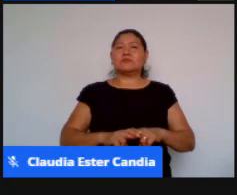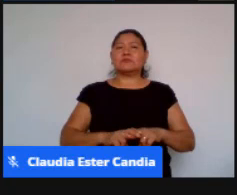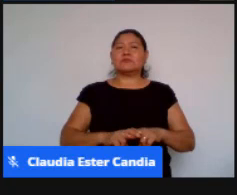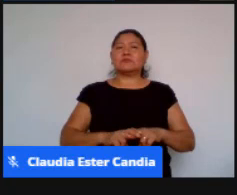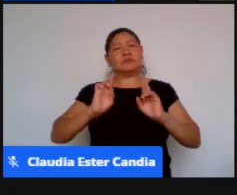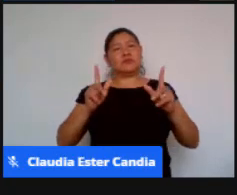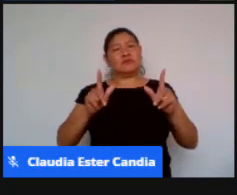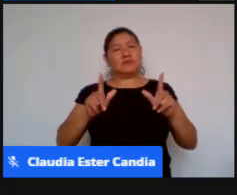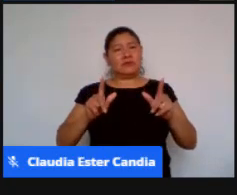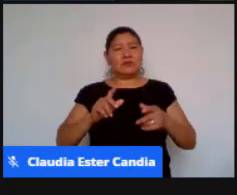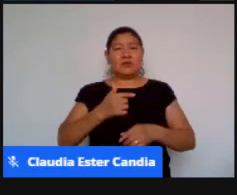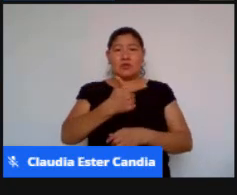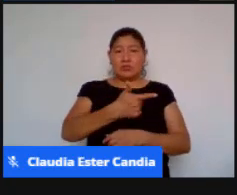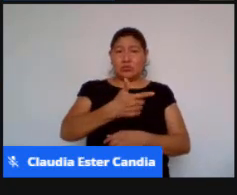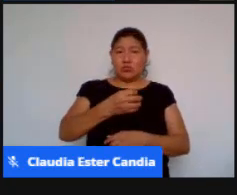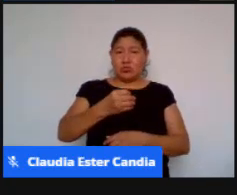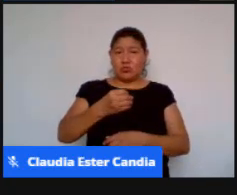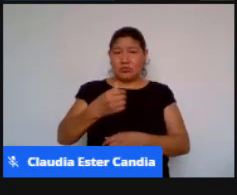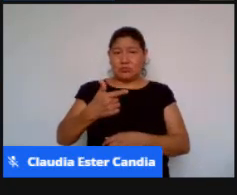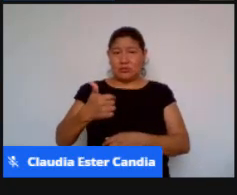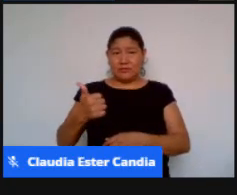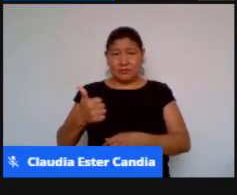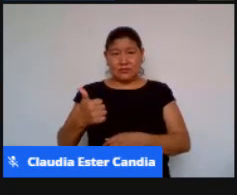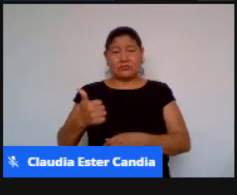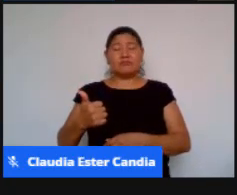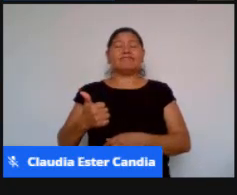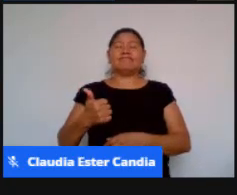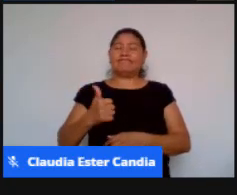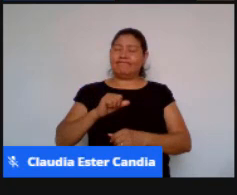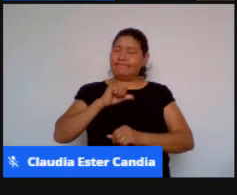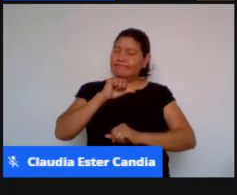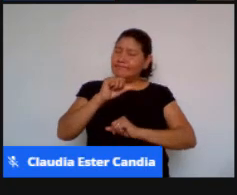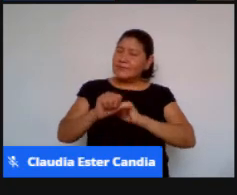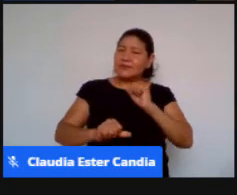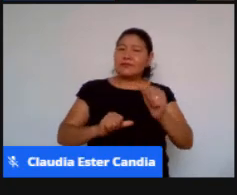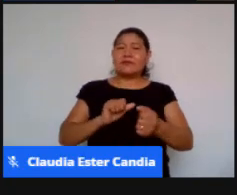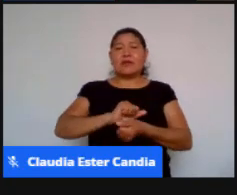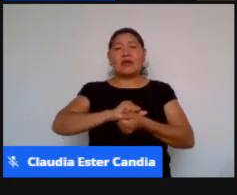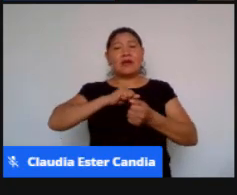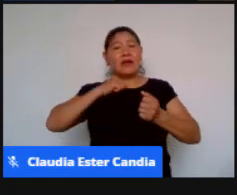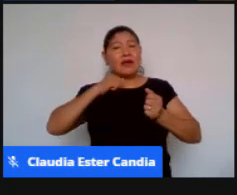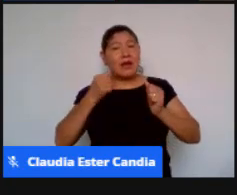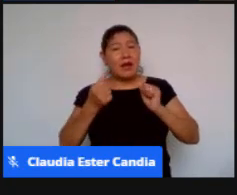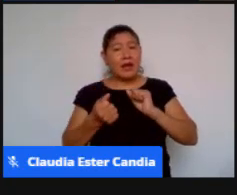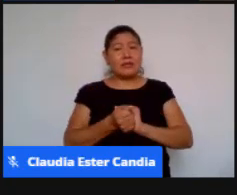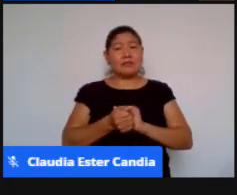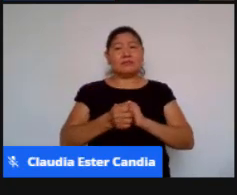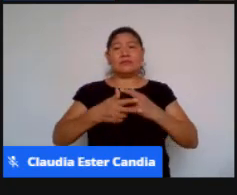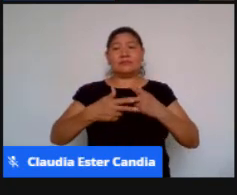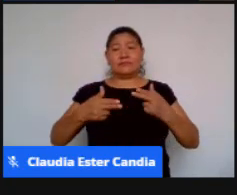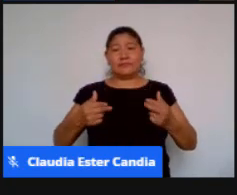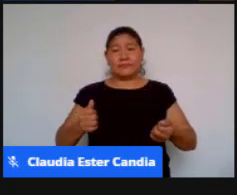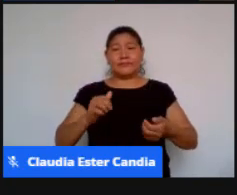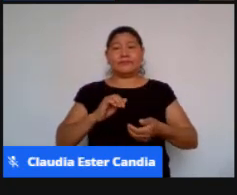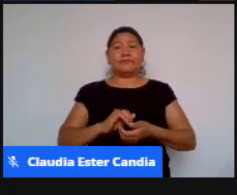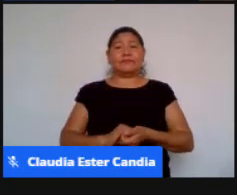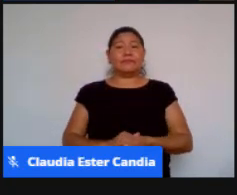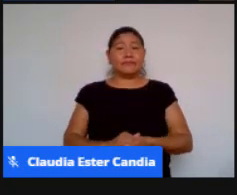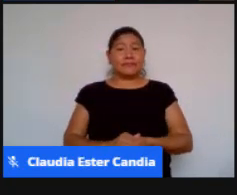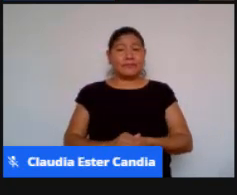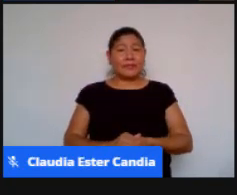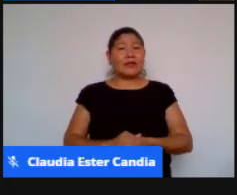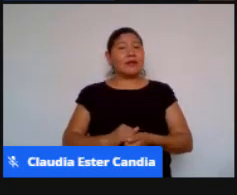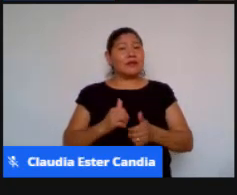tá bom? Então, vocês vão olhar, todas as atividades que nós vamos desenvolver, né, no caderno, né,